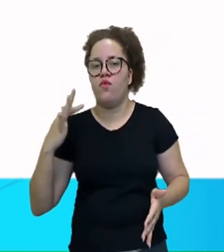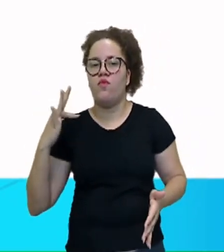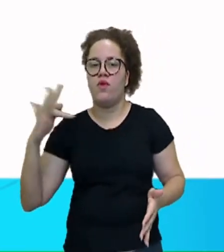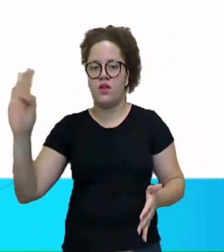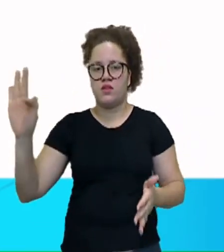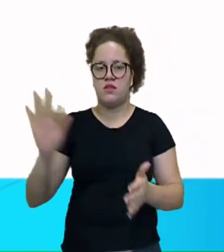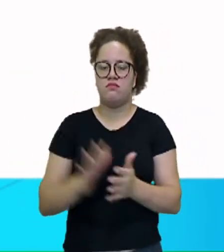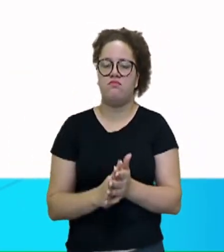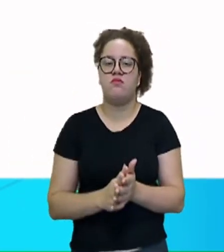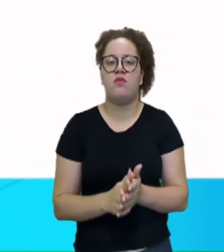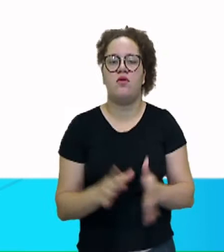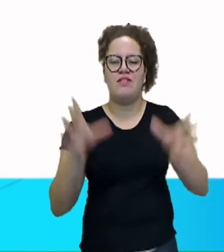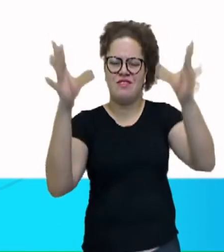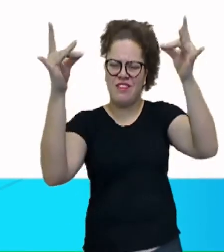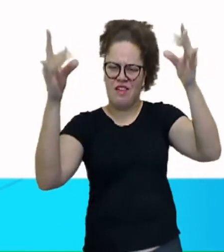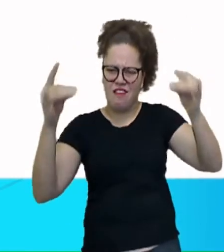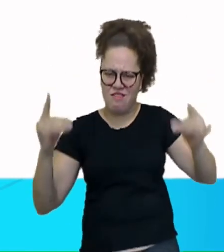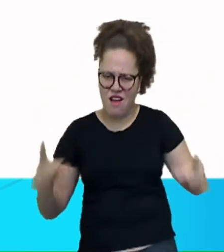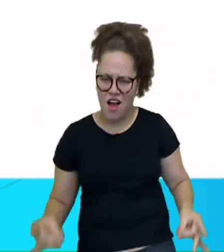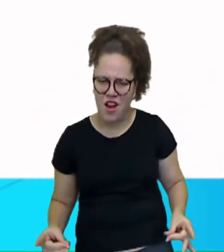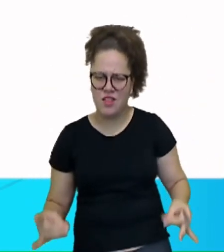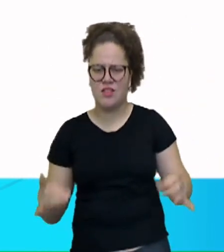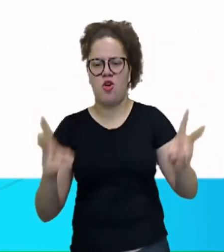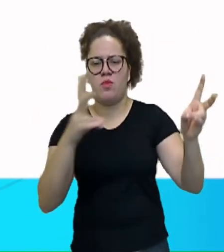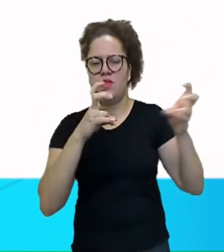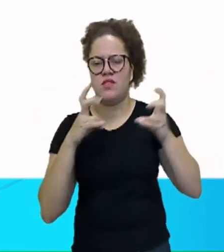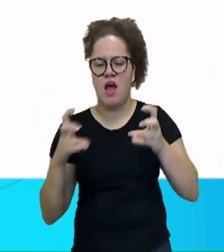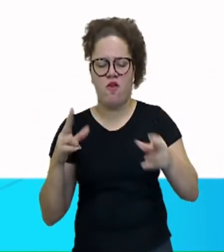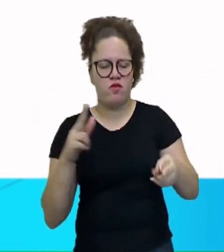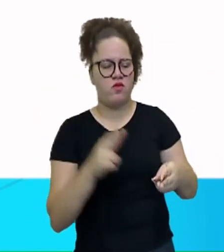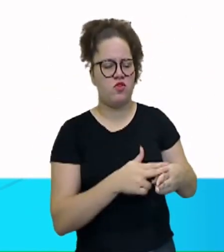detalhes feitos com calda de chocolate,